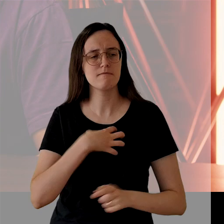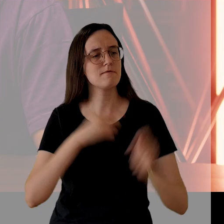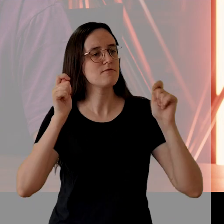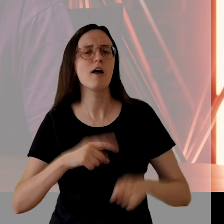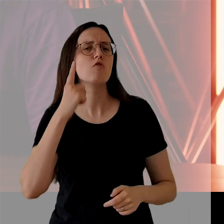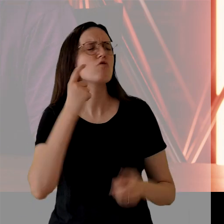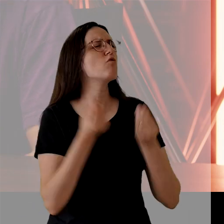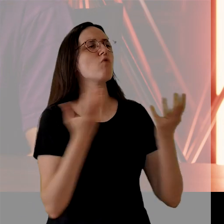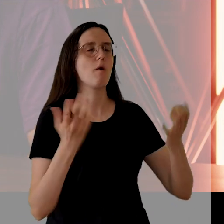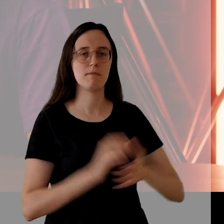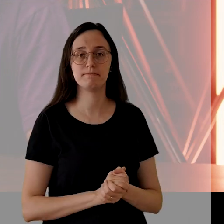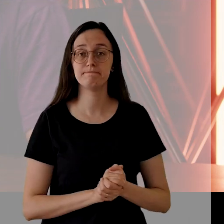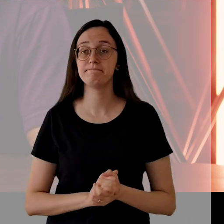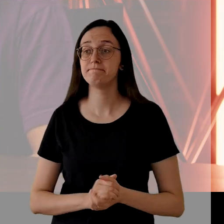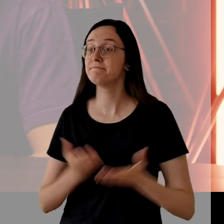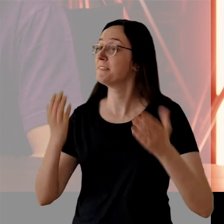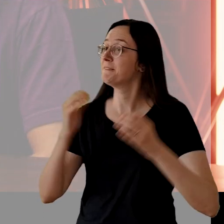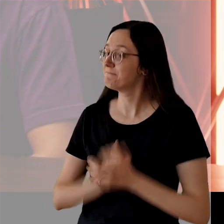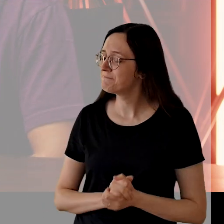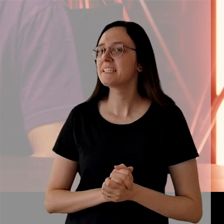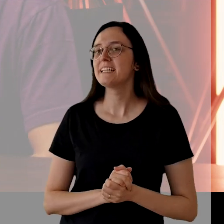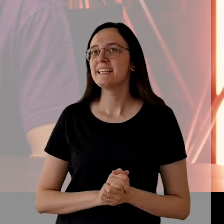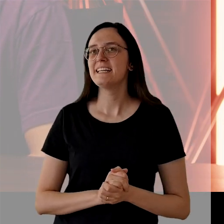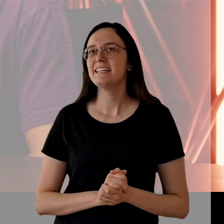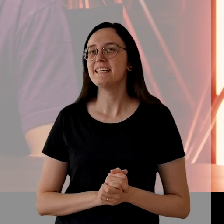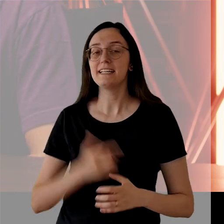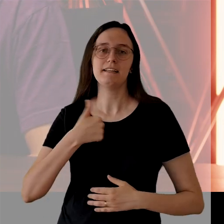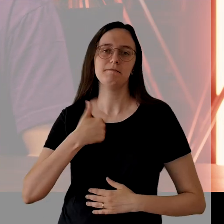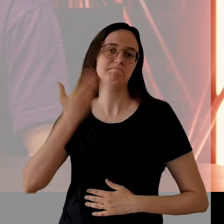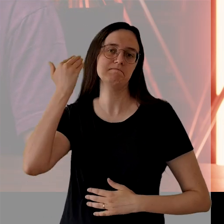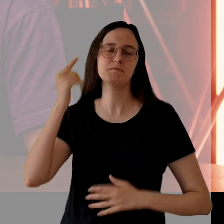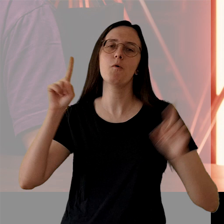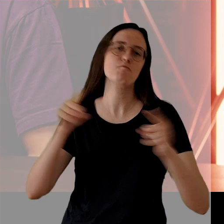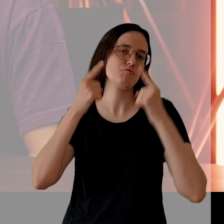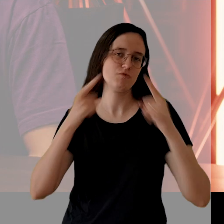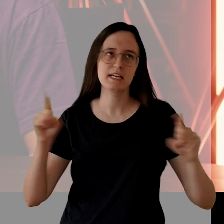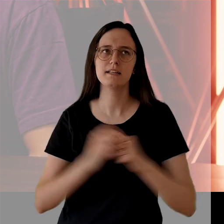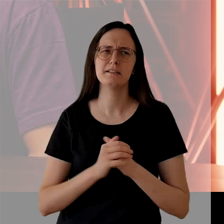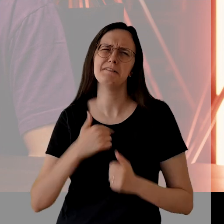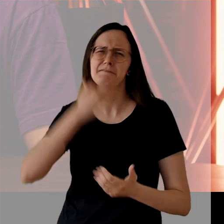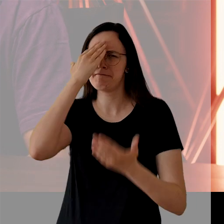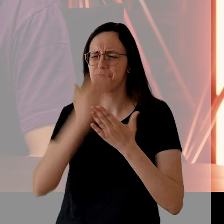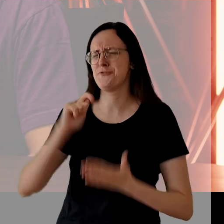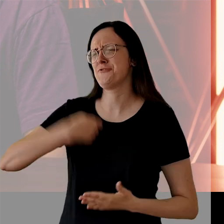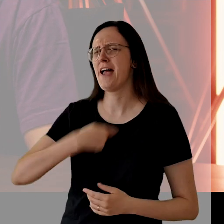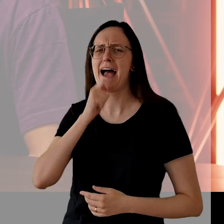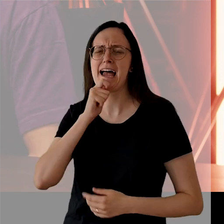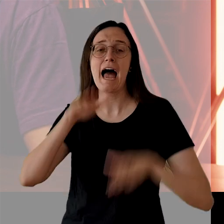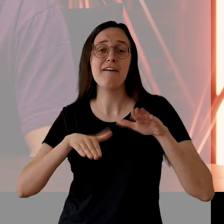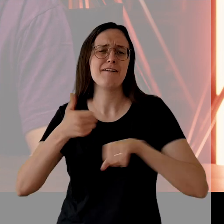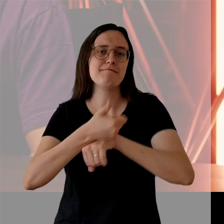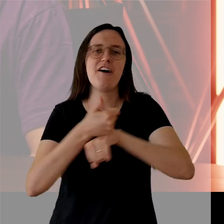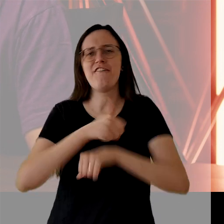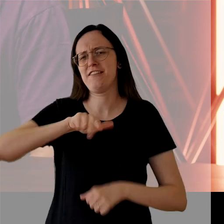som. Então, rapaz, eu era músico, né? Eu acho que eu ainda sou músico, talvez não profissionalmente